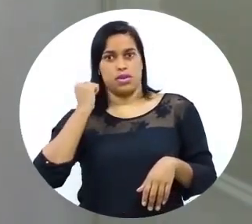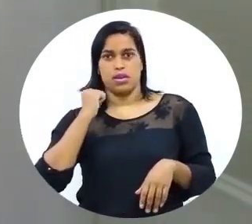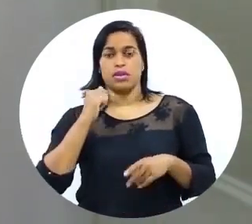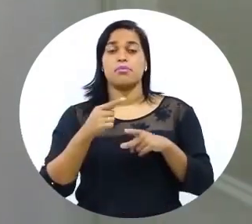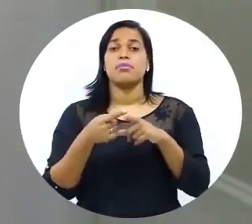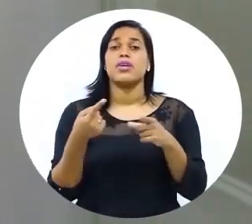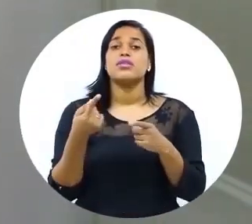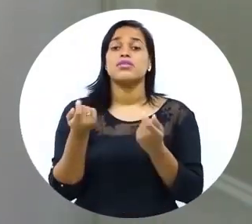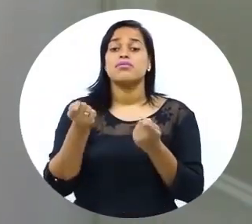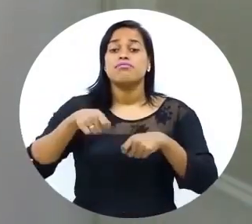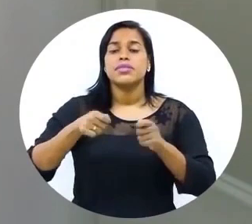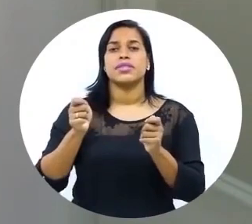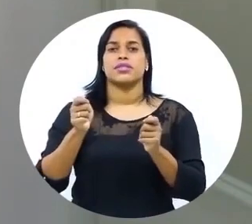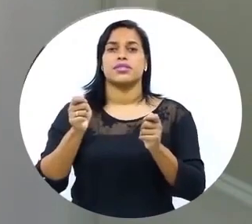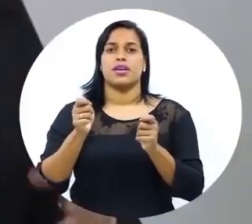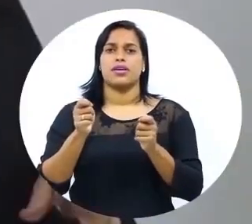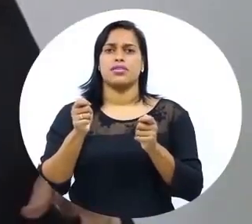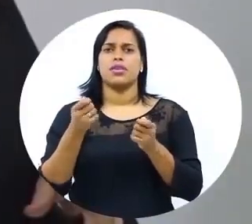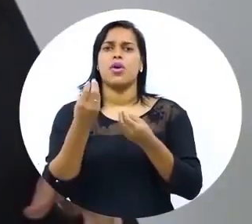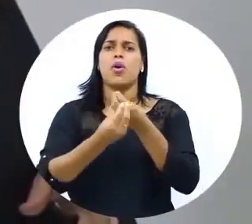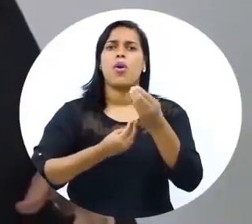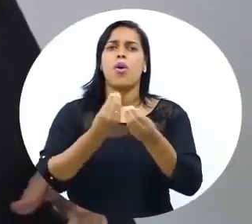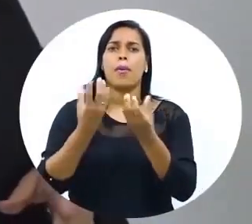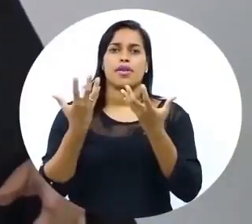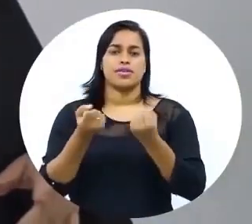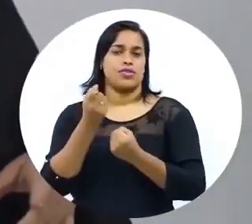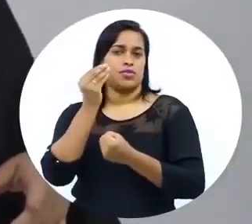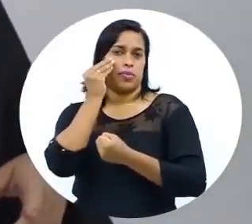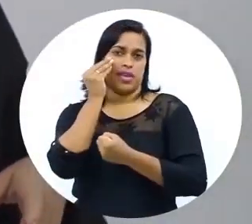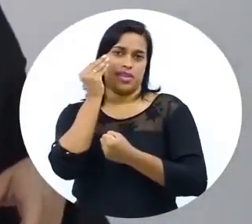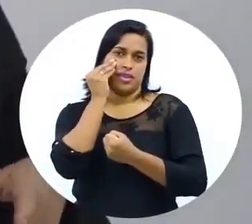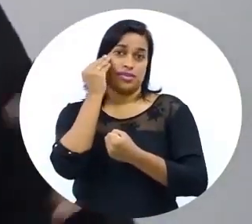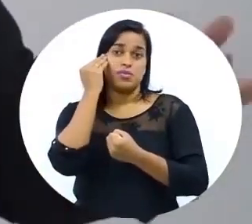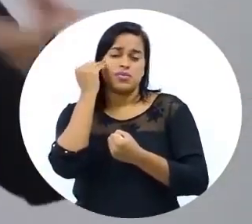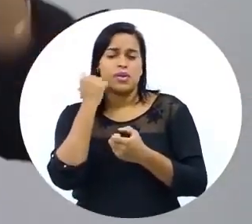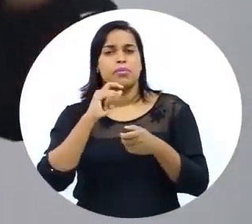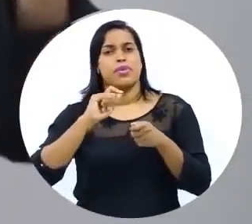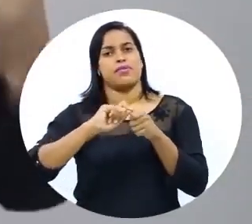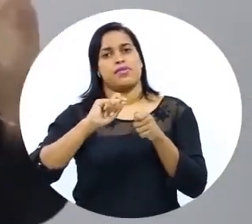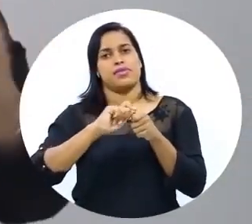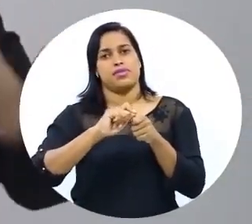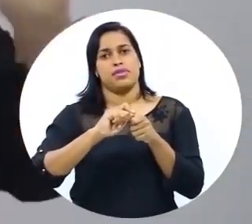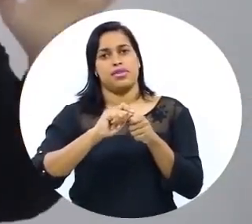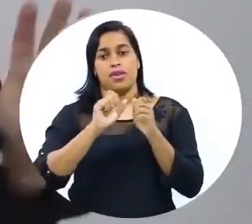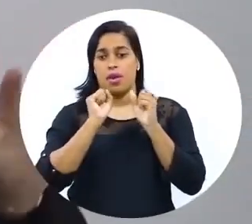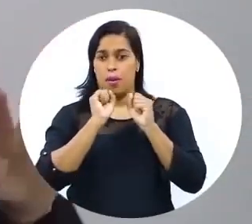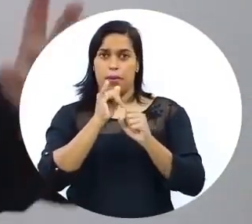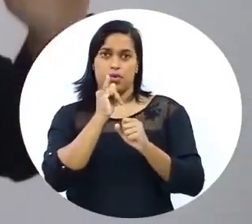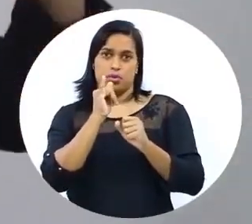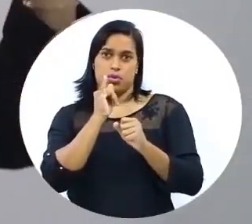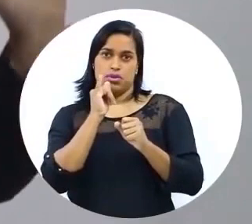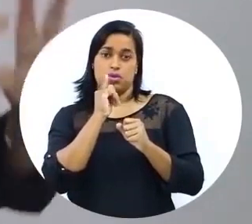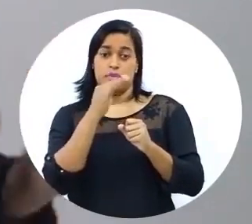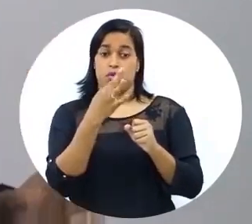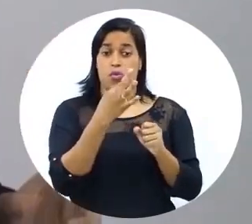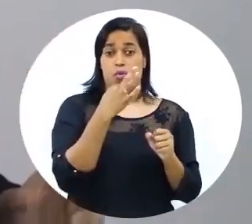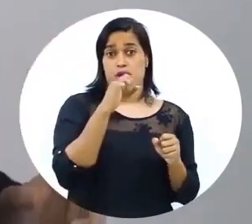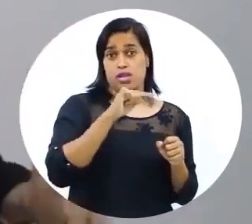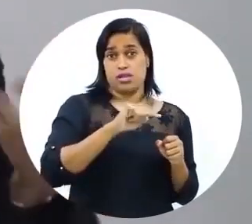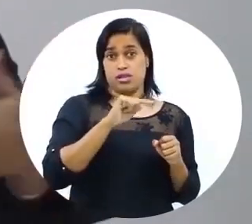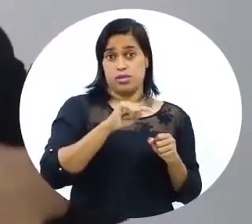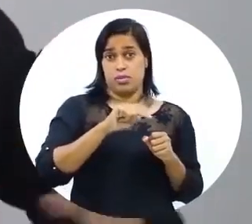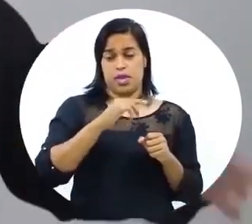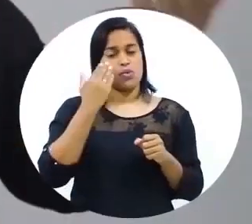Mas e a habilidade? Você adquire aonde? Na experiência, no saber fazer. Então eu posso ter o conhecimento de uma receita